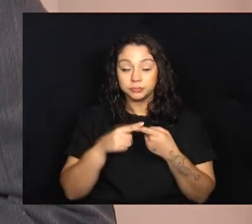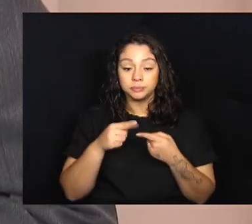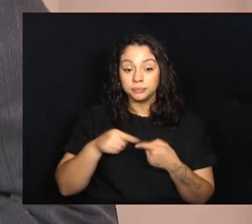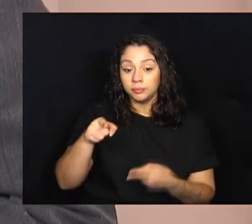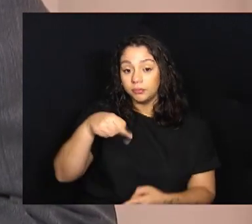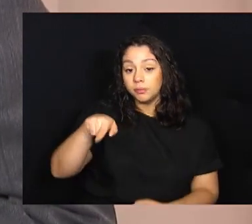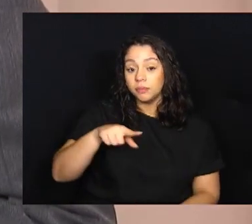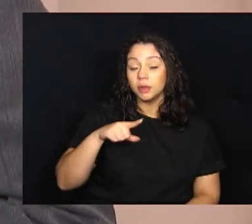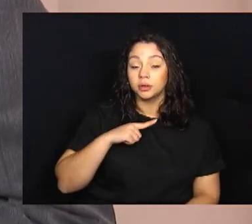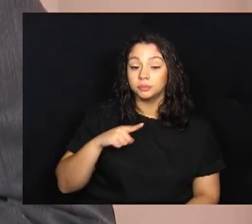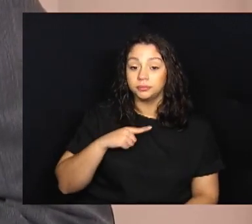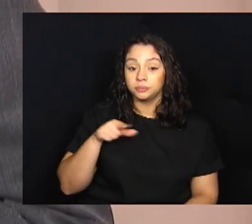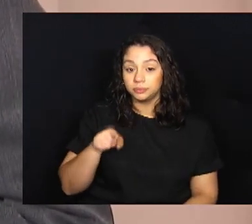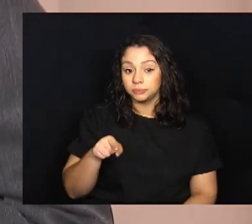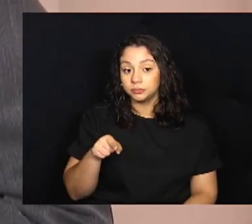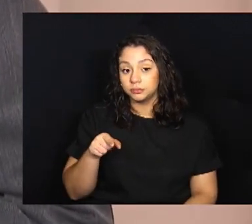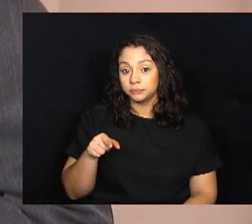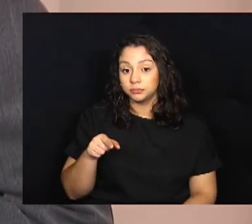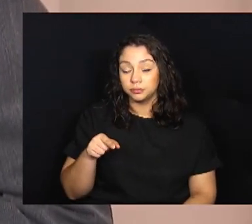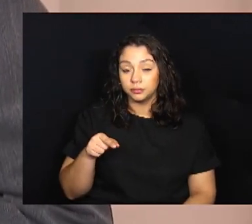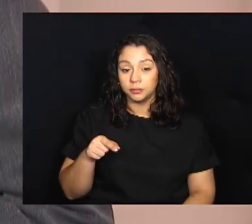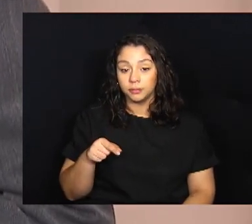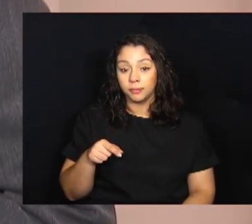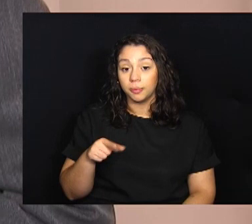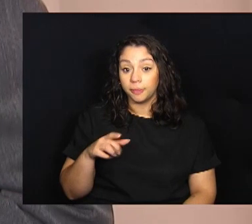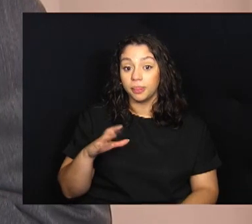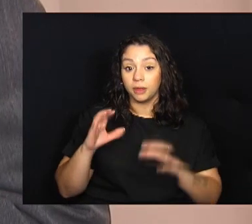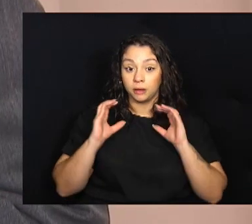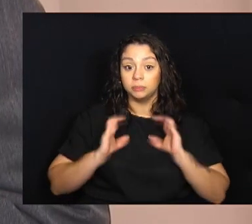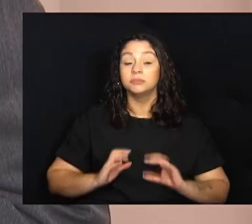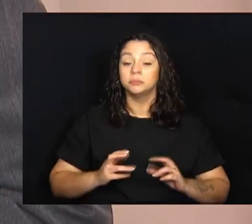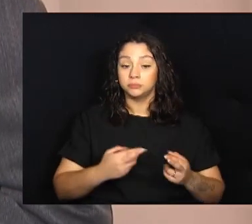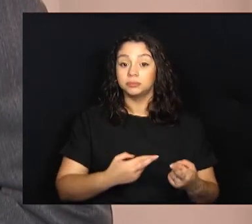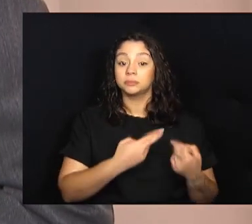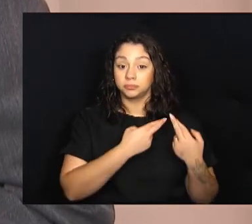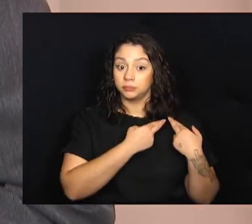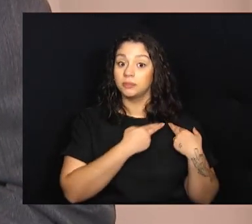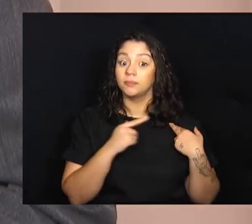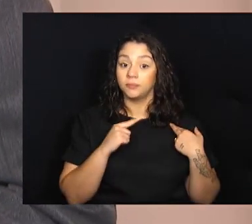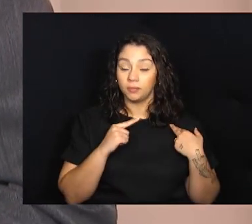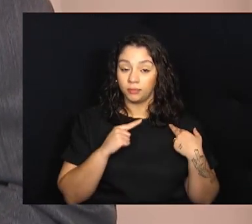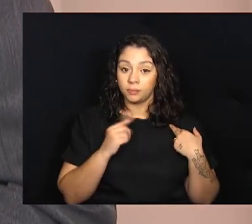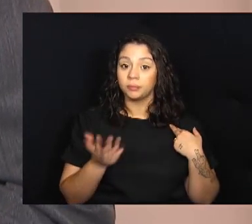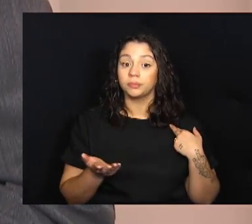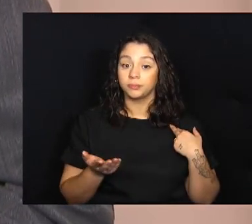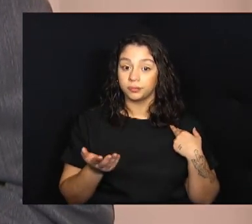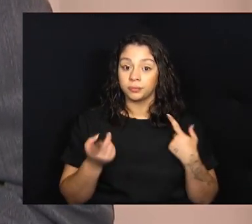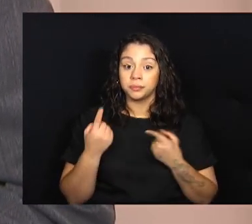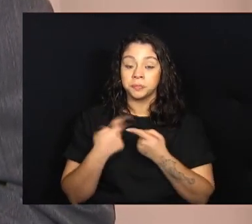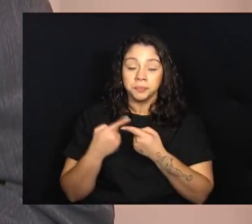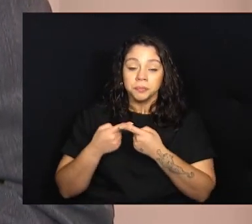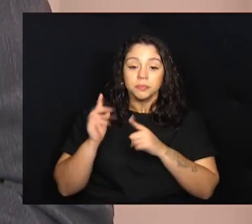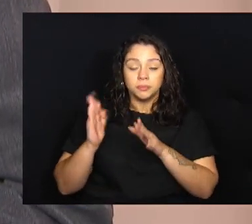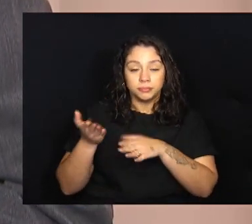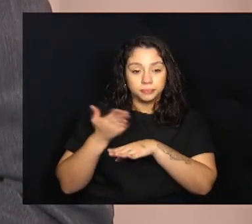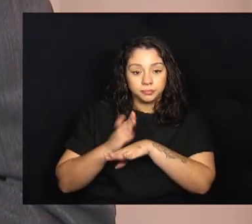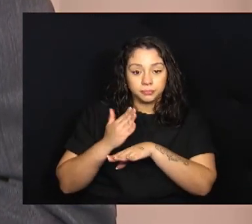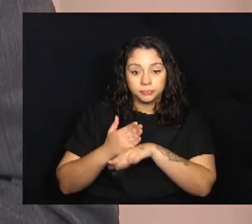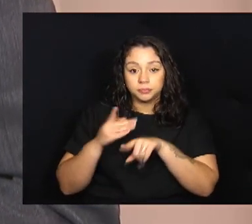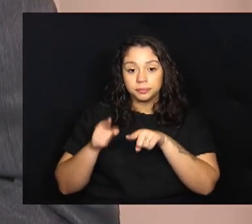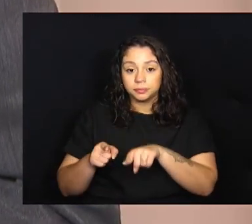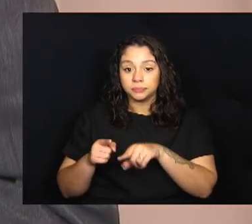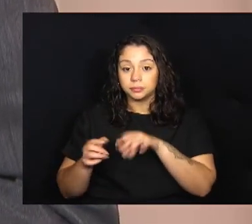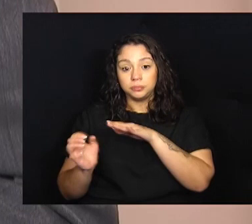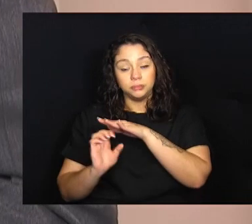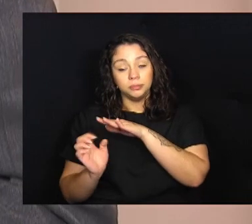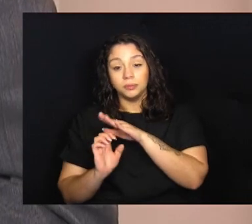muitas vezes tendo um comportamento responsável no trânsito, que eles são treinados para isso. Sim. A própria empresa não quer que